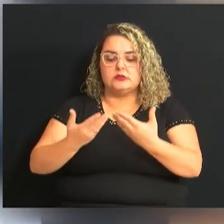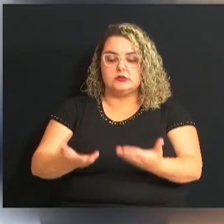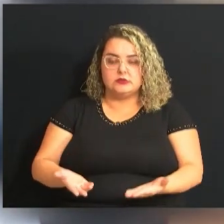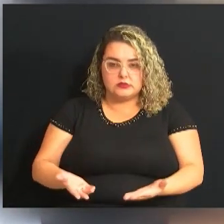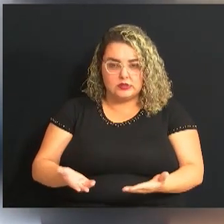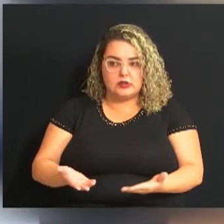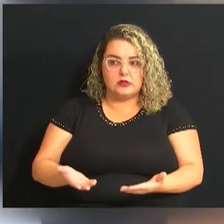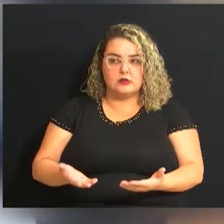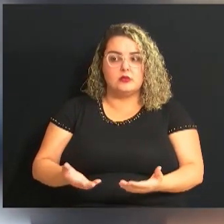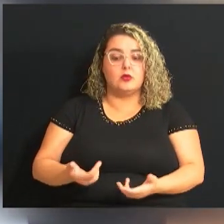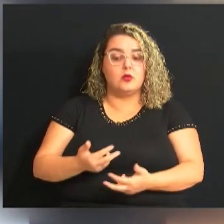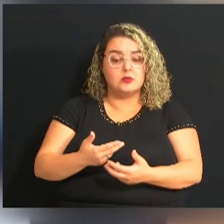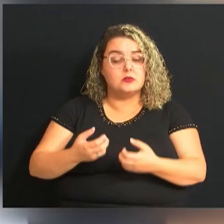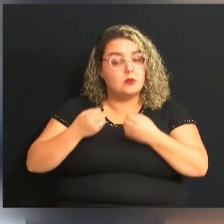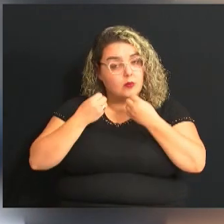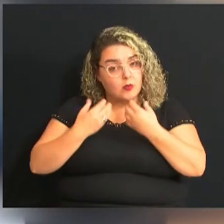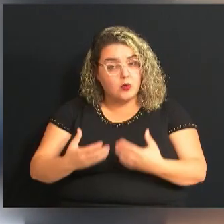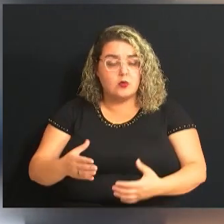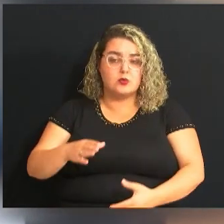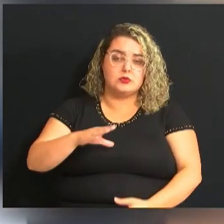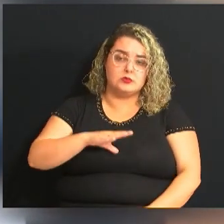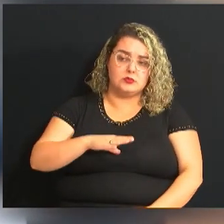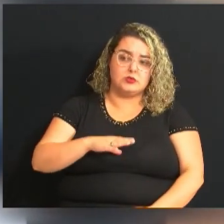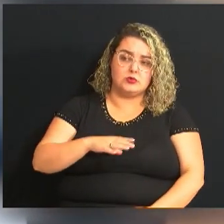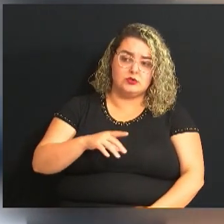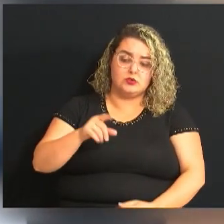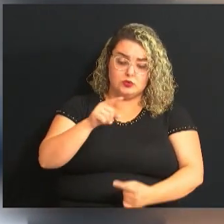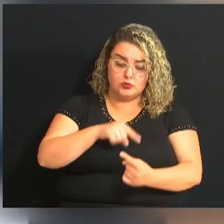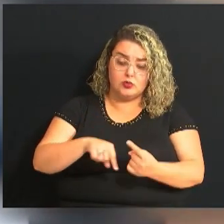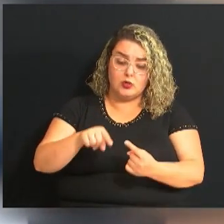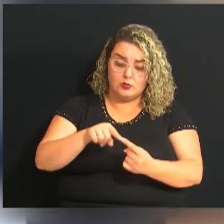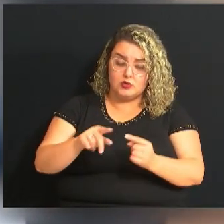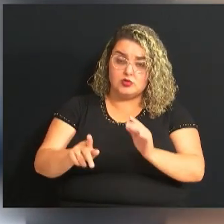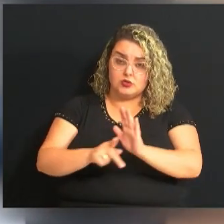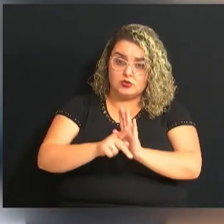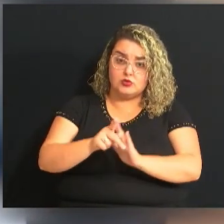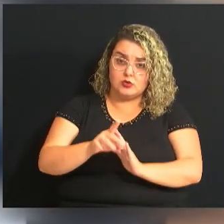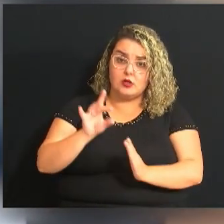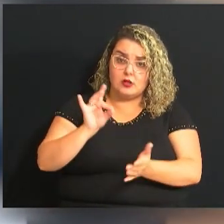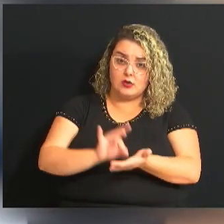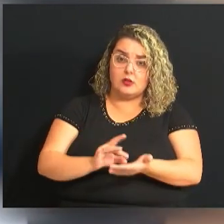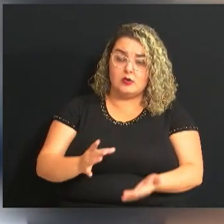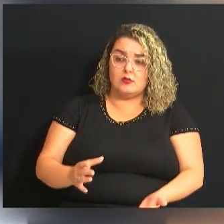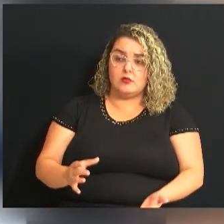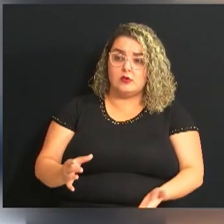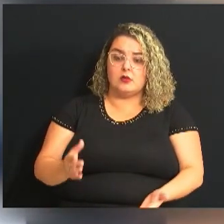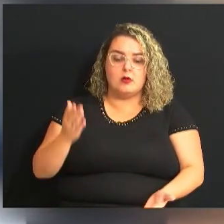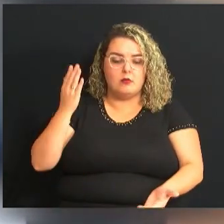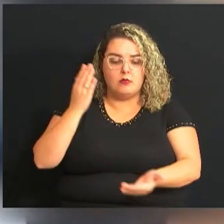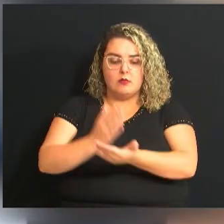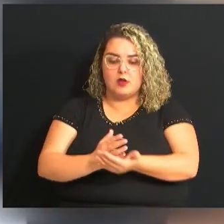município. E o objetivo do projeto foi realmente coibir, desestimular